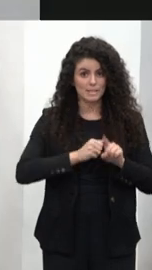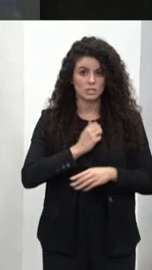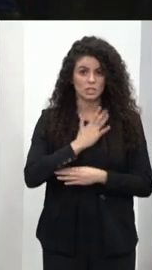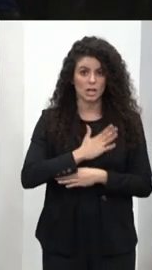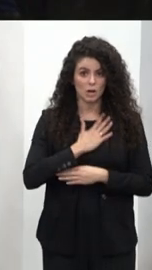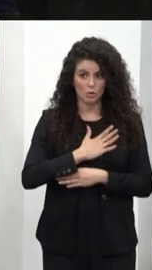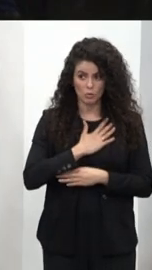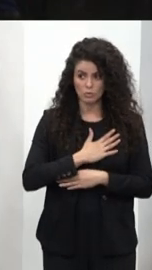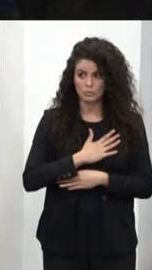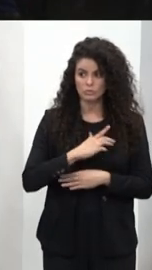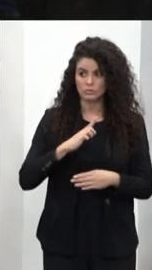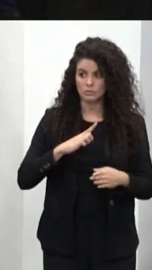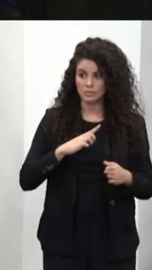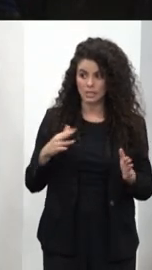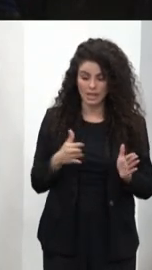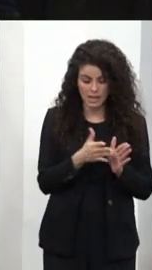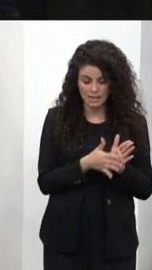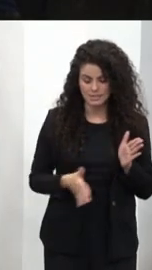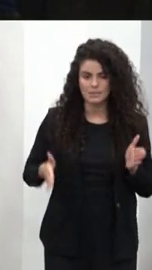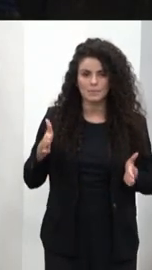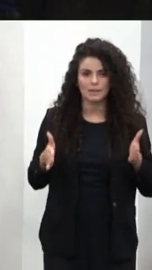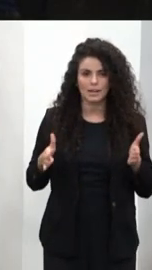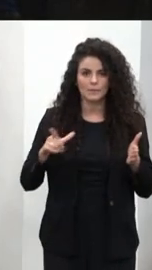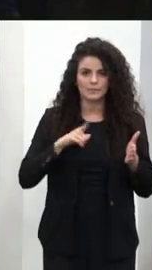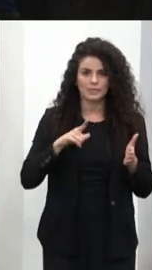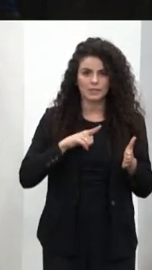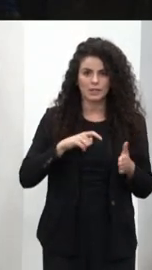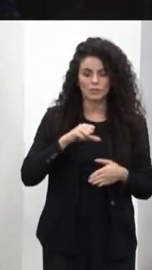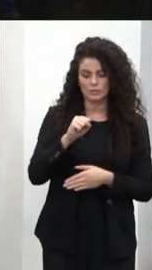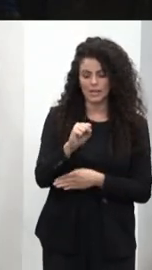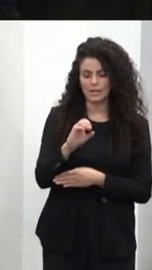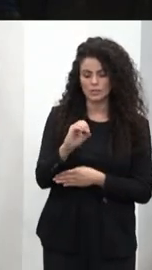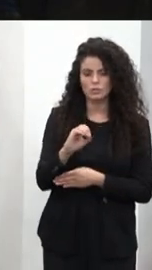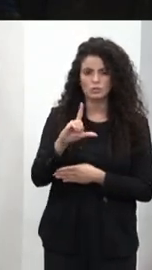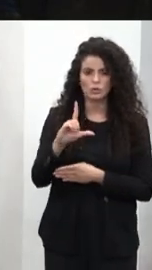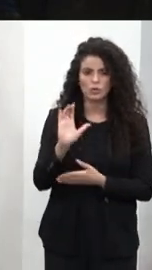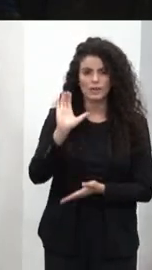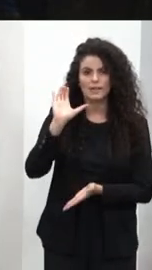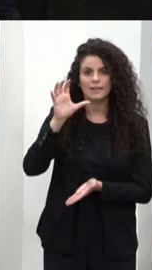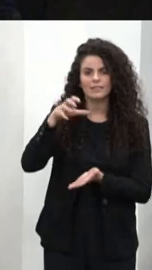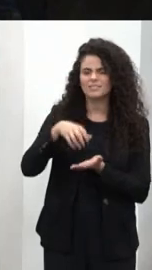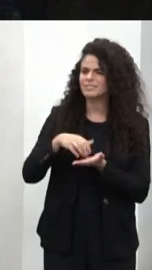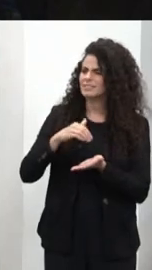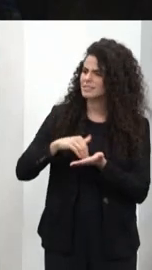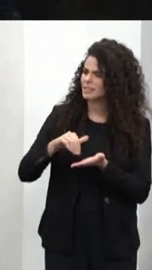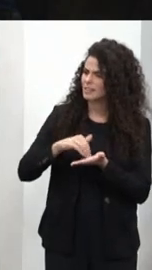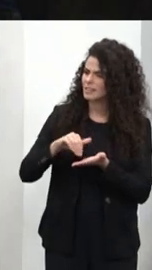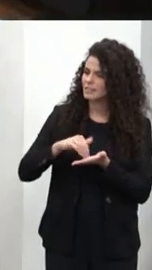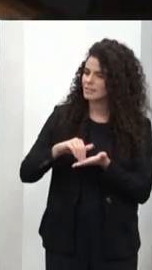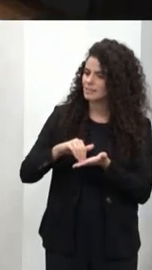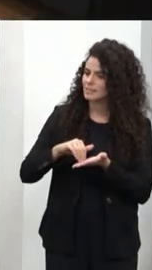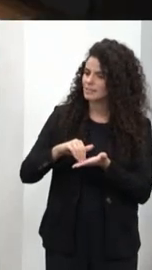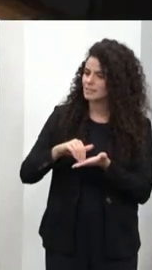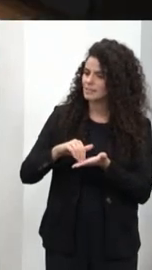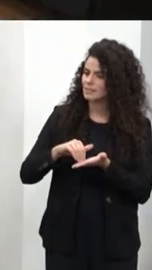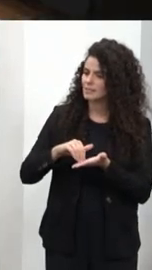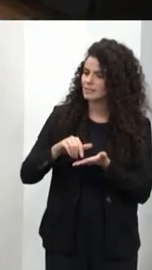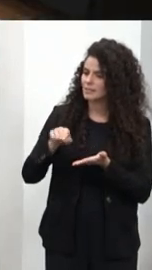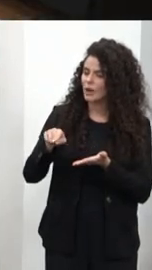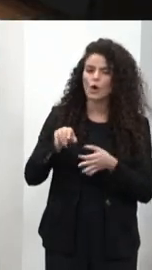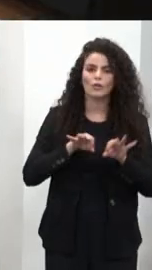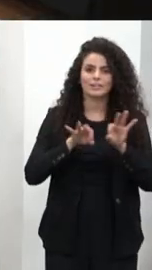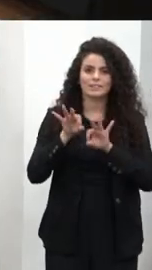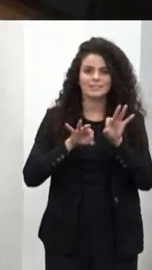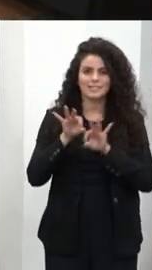o Estado de Santa Catarina ele teve a Sol né que era a secretaria de como é que era do lazer exato